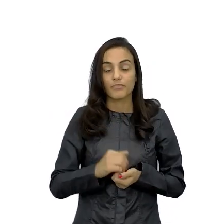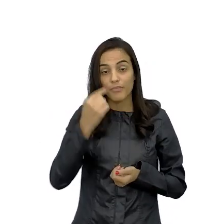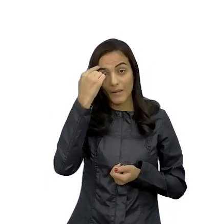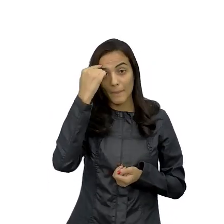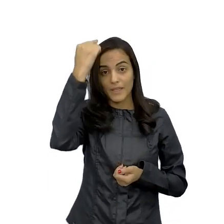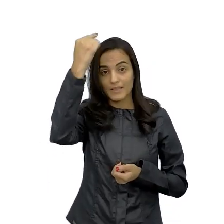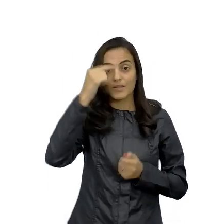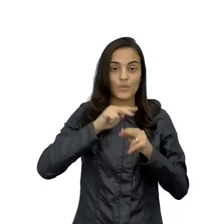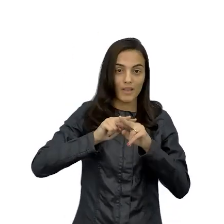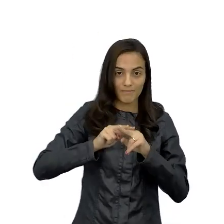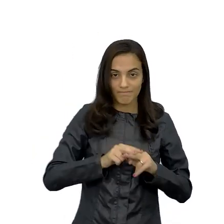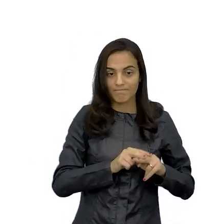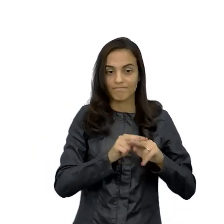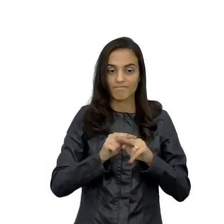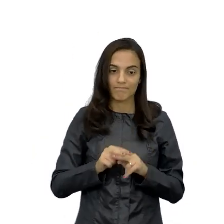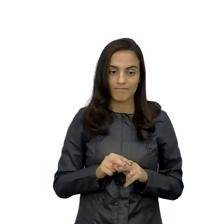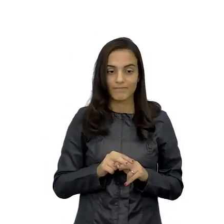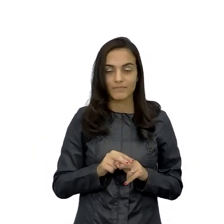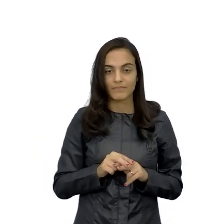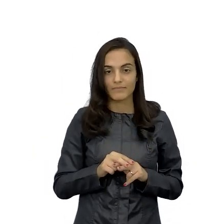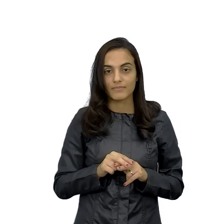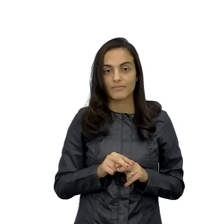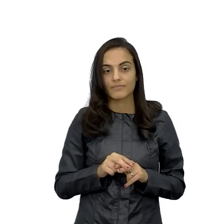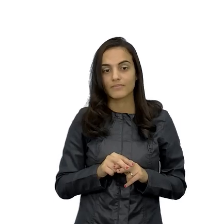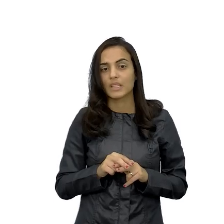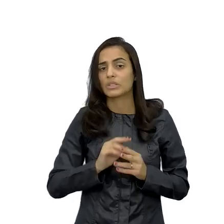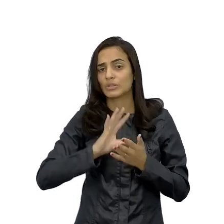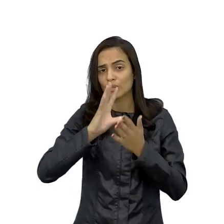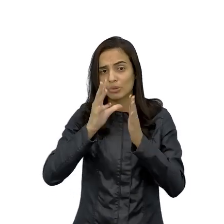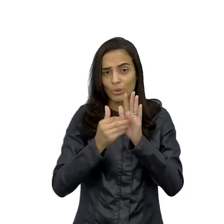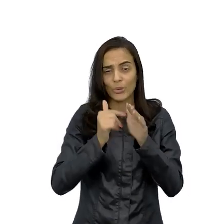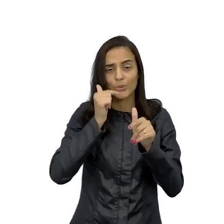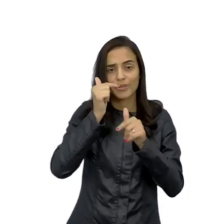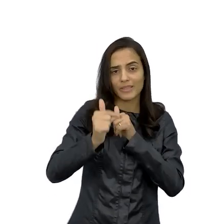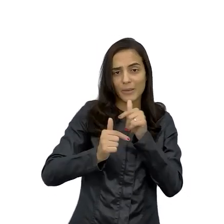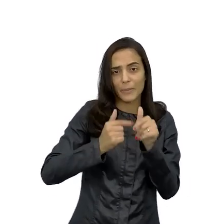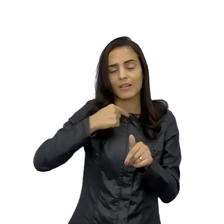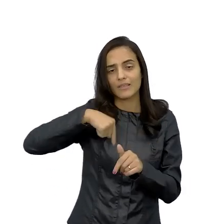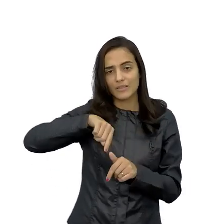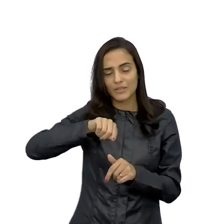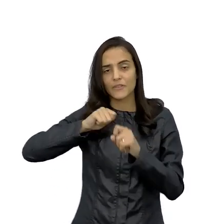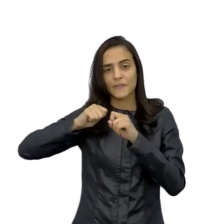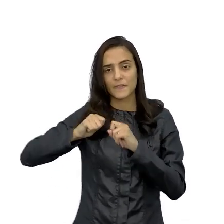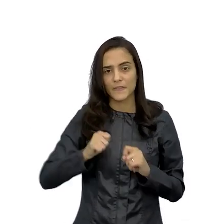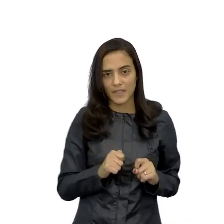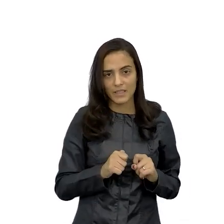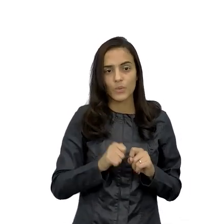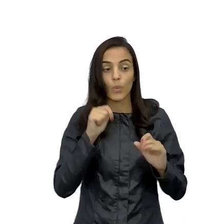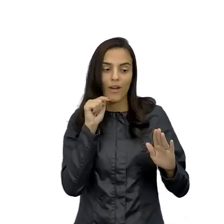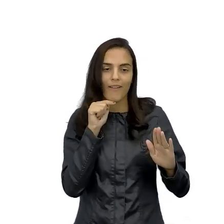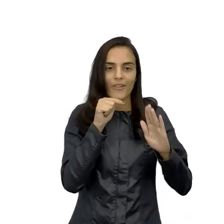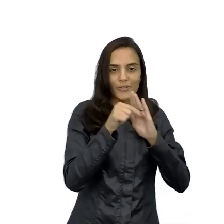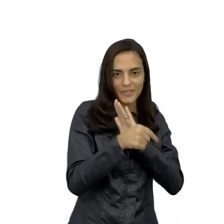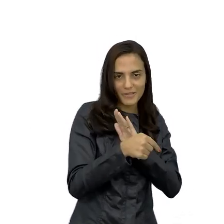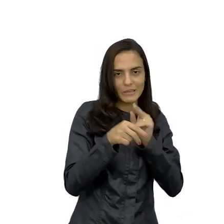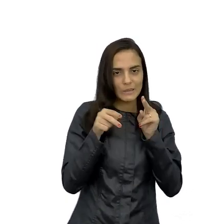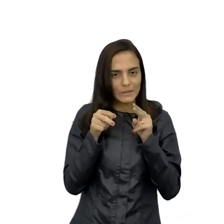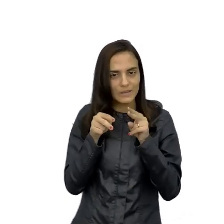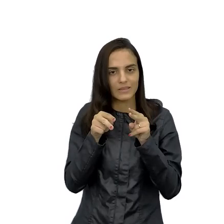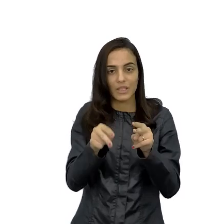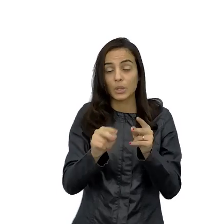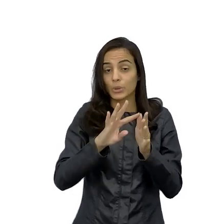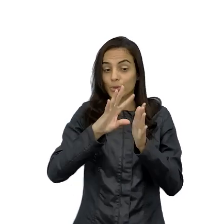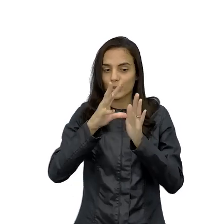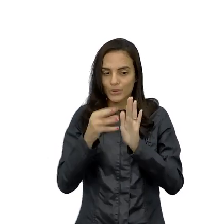Pensando na recuperação, né, de todo esse trabalho que a gente fez, com um aprofundamento contínuo, né, de